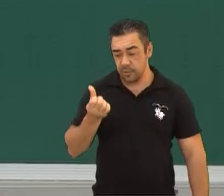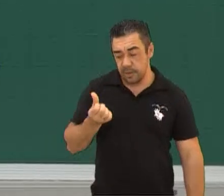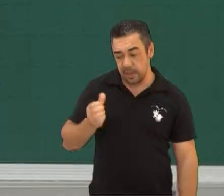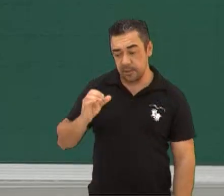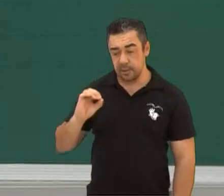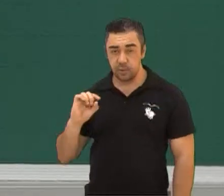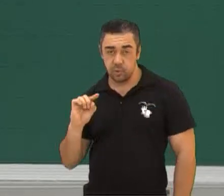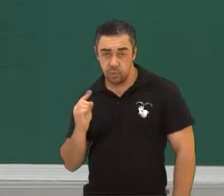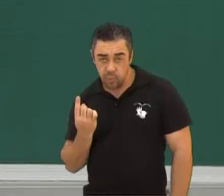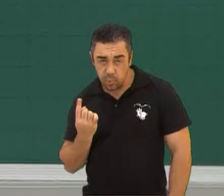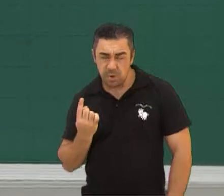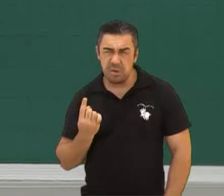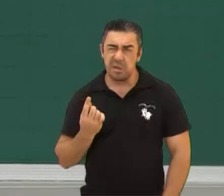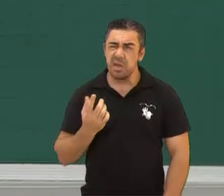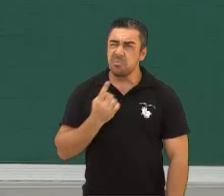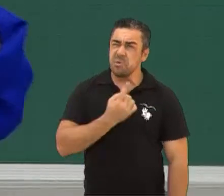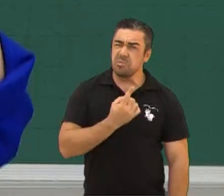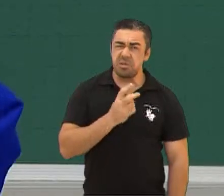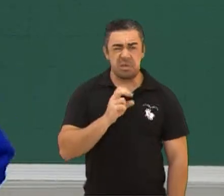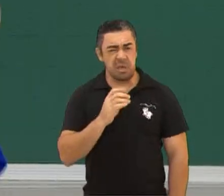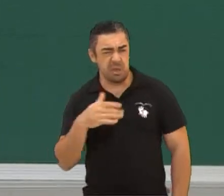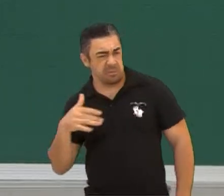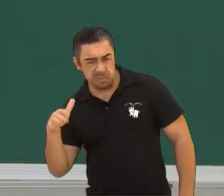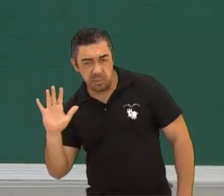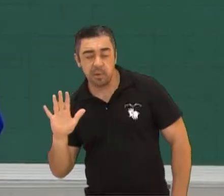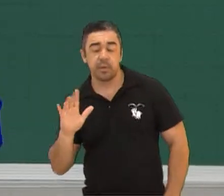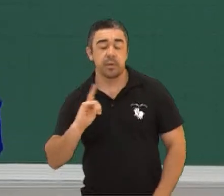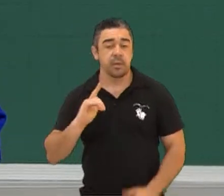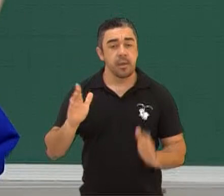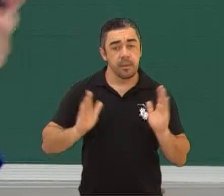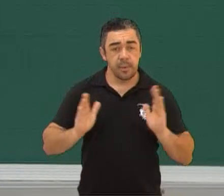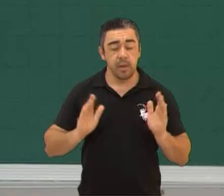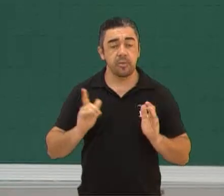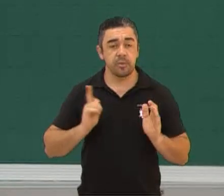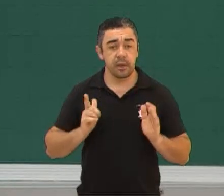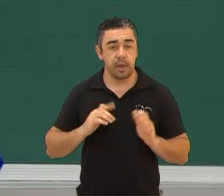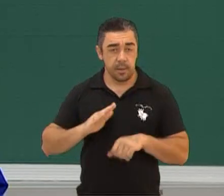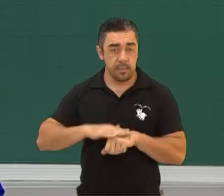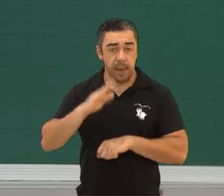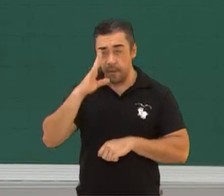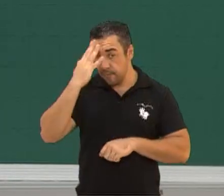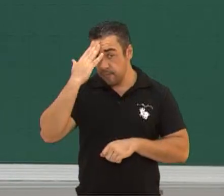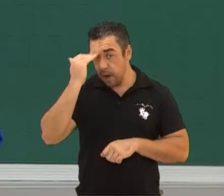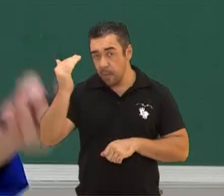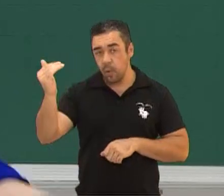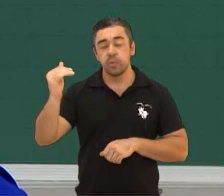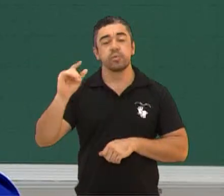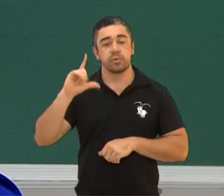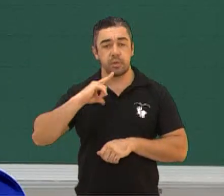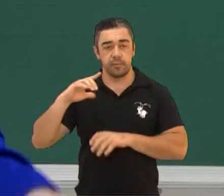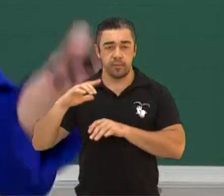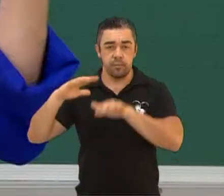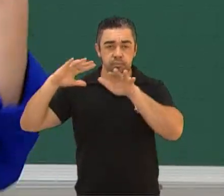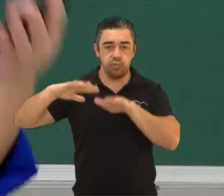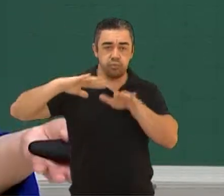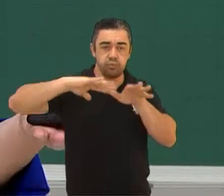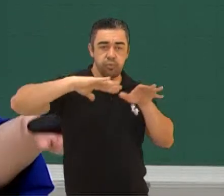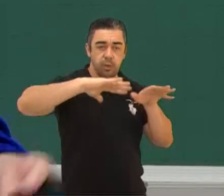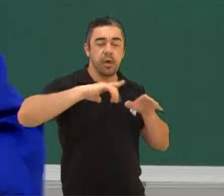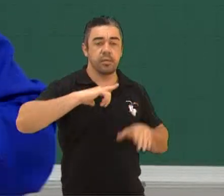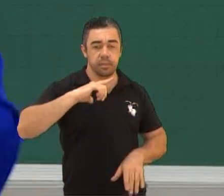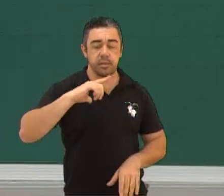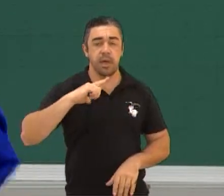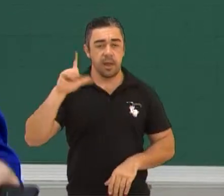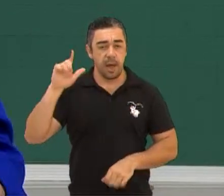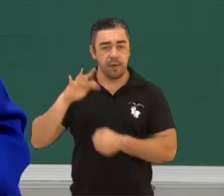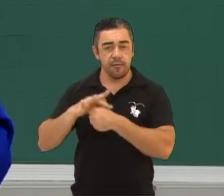Em 1500 e algumas coisinhas, vamos deixar em aberto, nós vamos ter uma das expedições mais famosas, que inclusive em Foz do Iguaçu existem